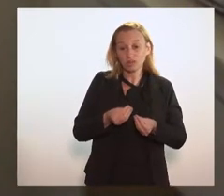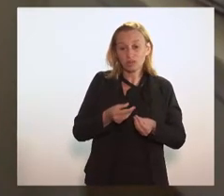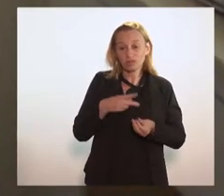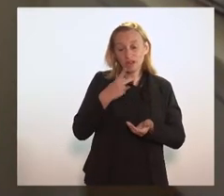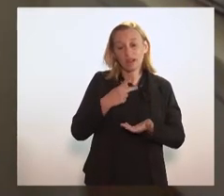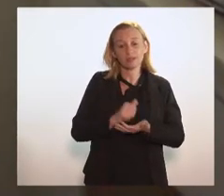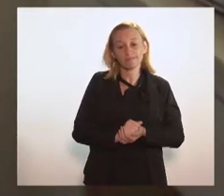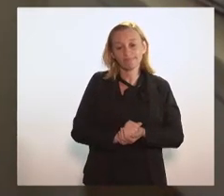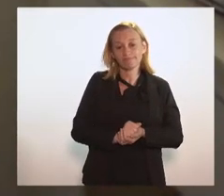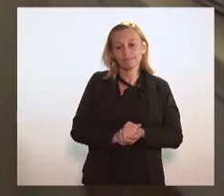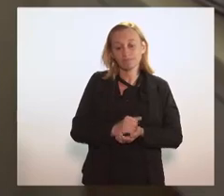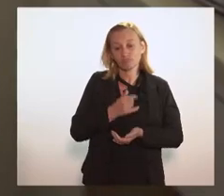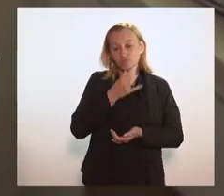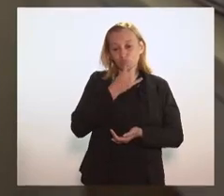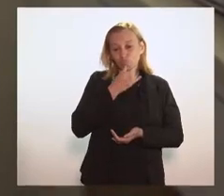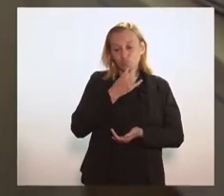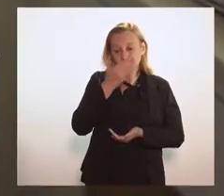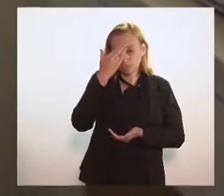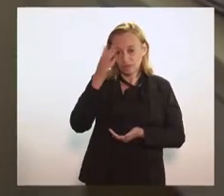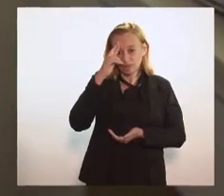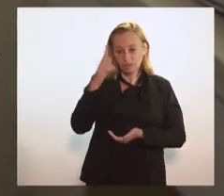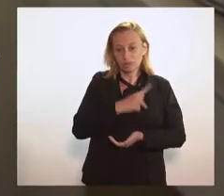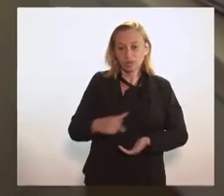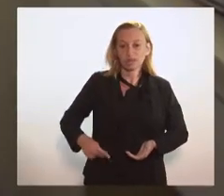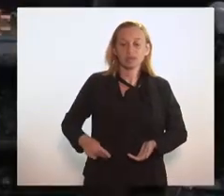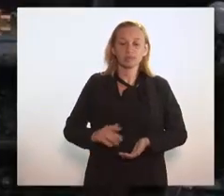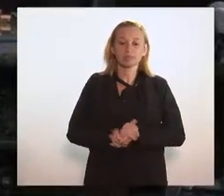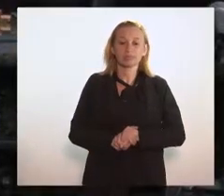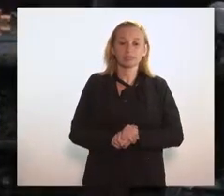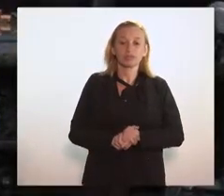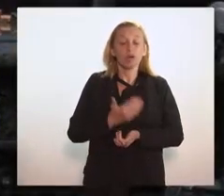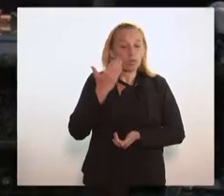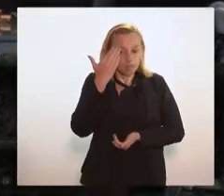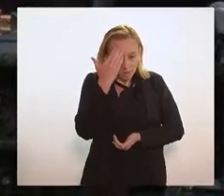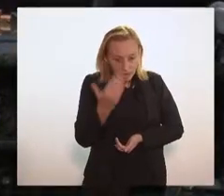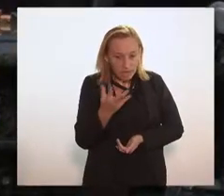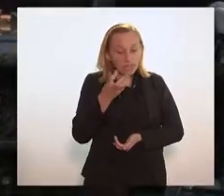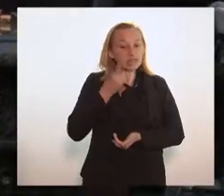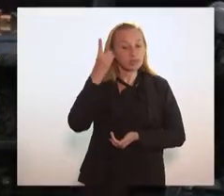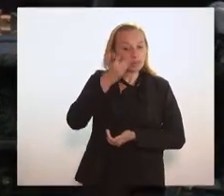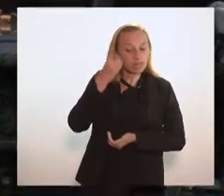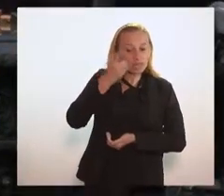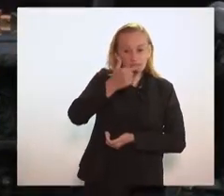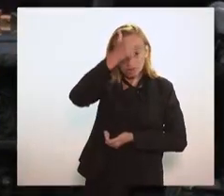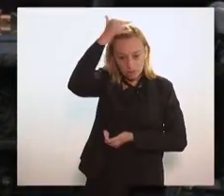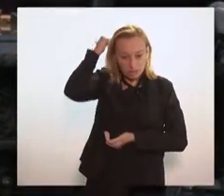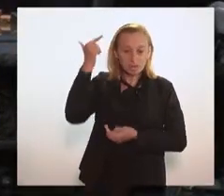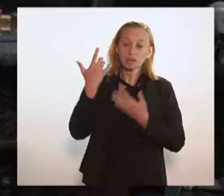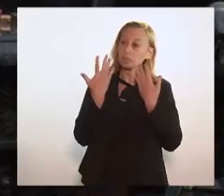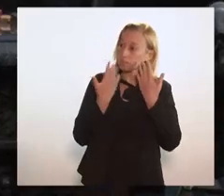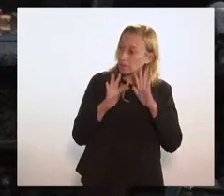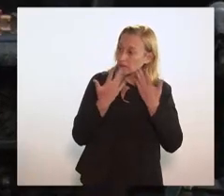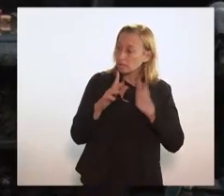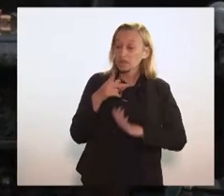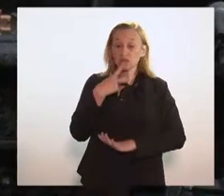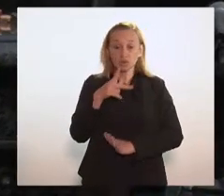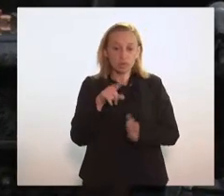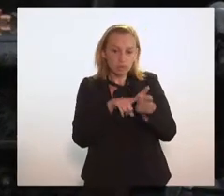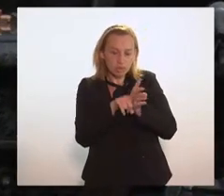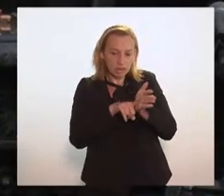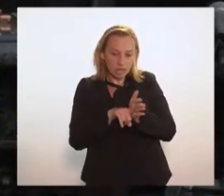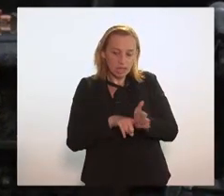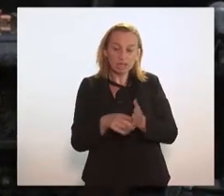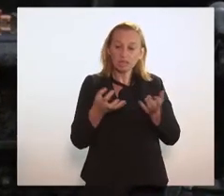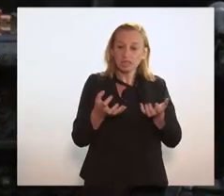dá indignação. Muito obrigado, senhora presidente. Muito obrigada, deputado Luiz Paulo. Excelente a sua análise e